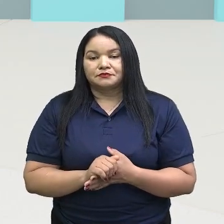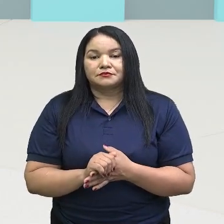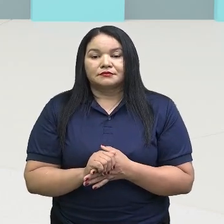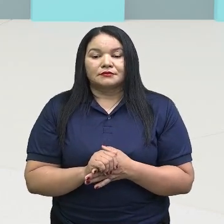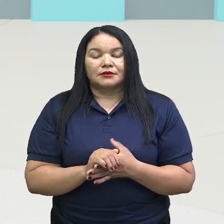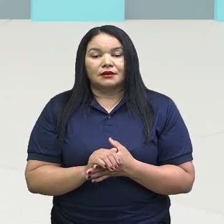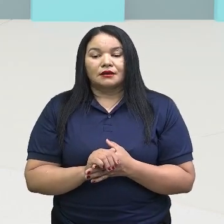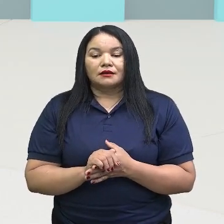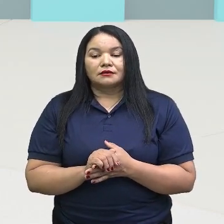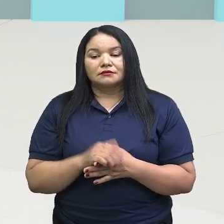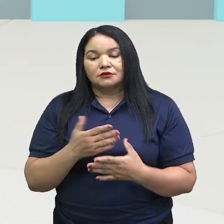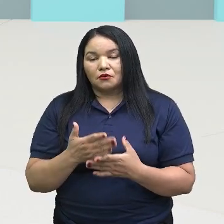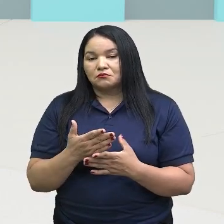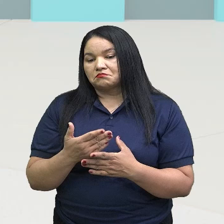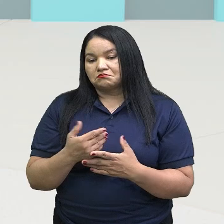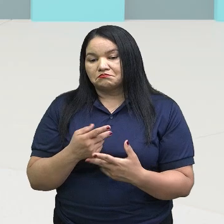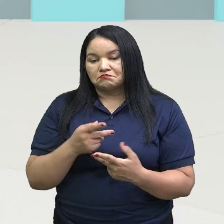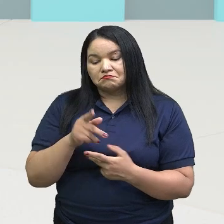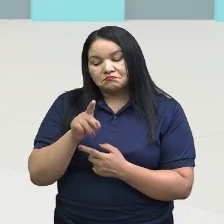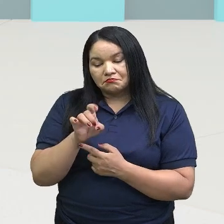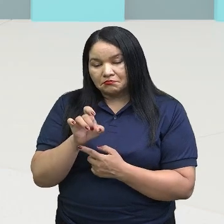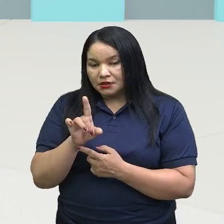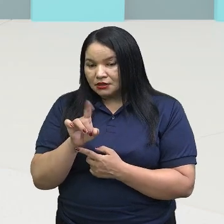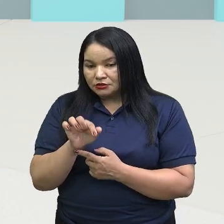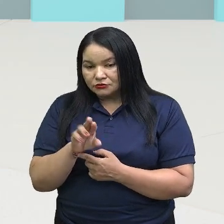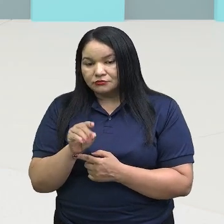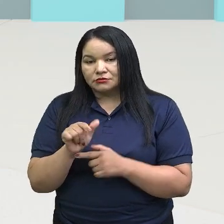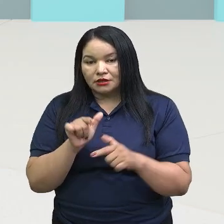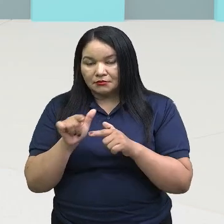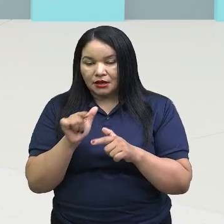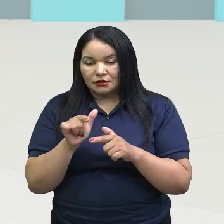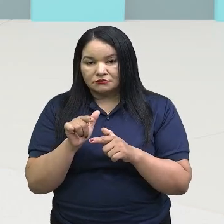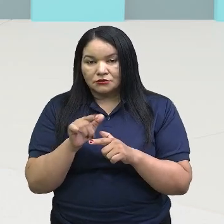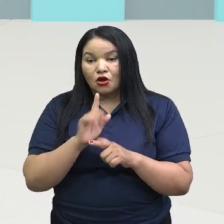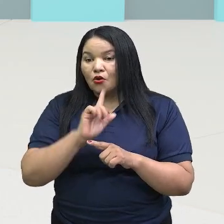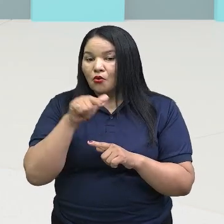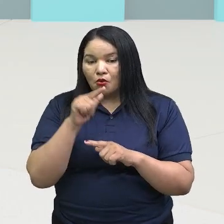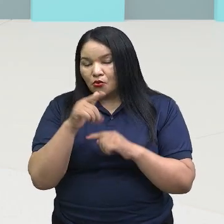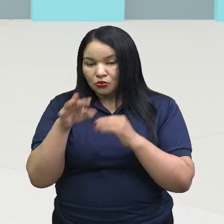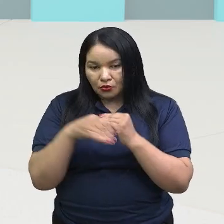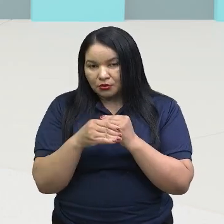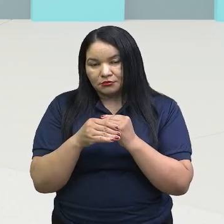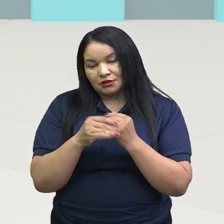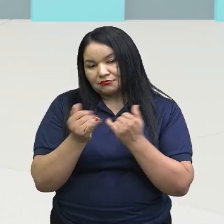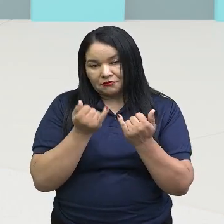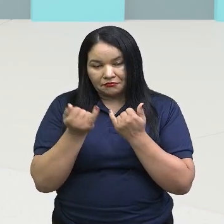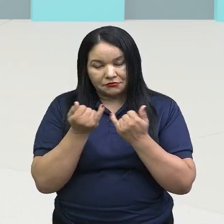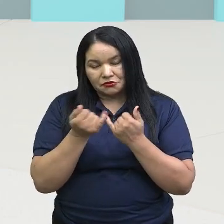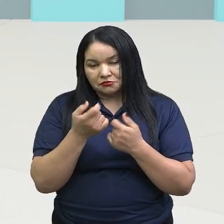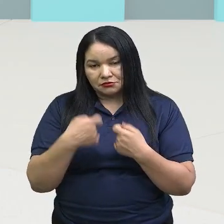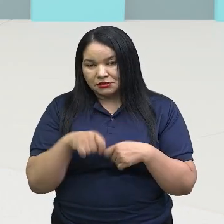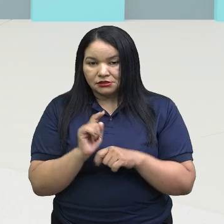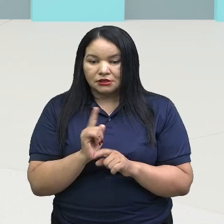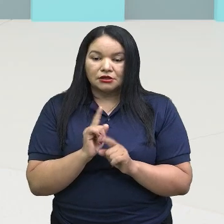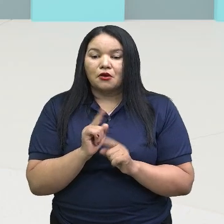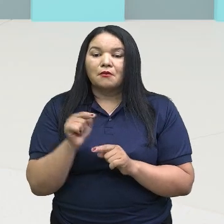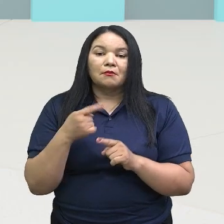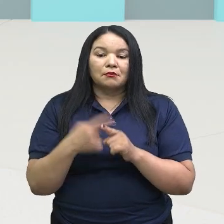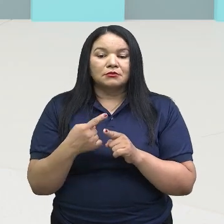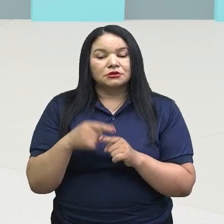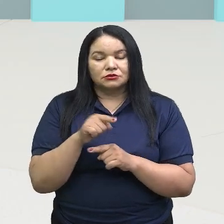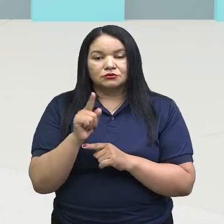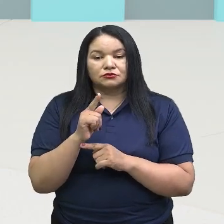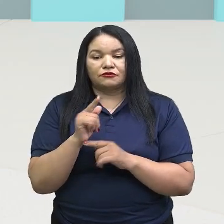quando eu digo Pedro trabalha, a mesma coisa. Não preciso de outra informação para adicionar aí a